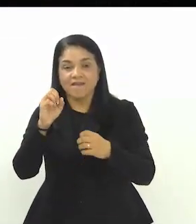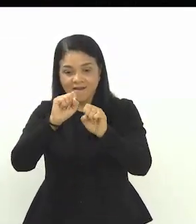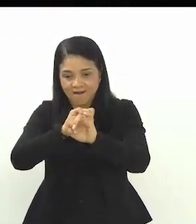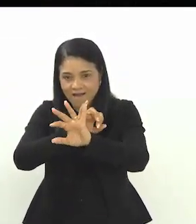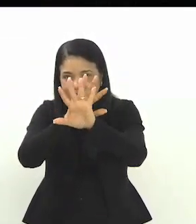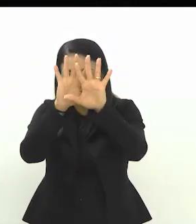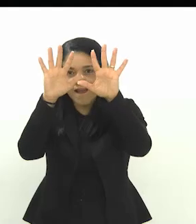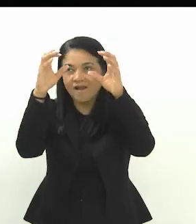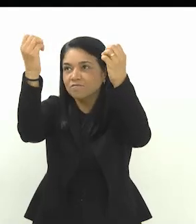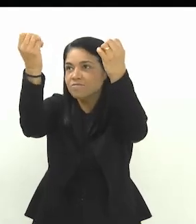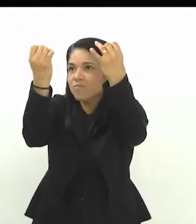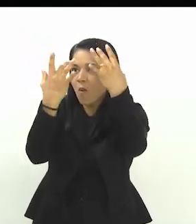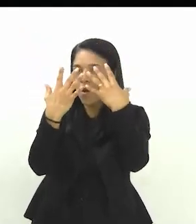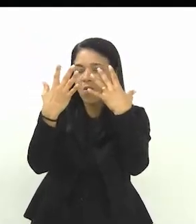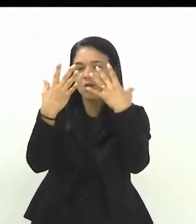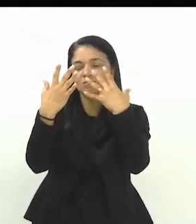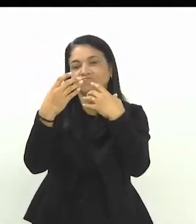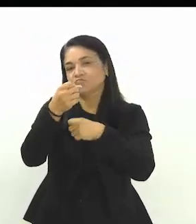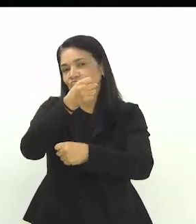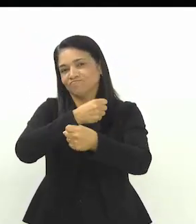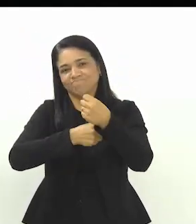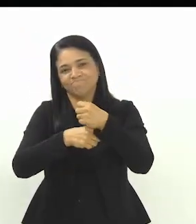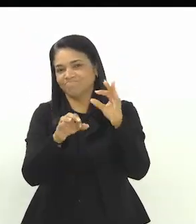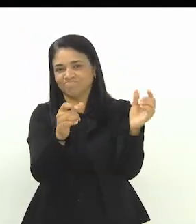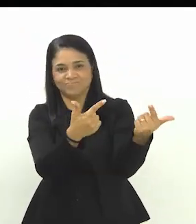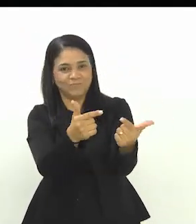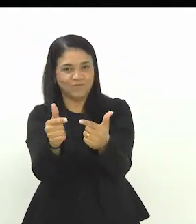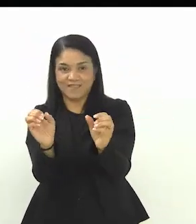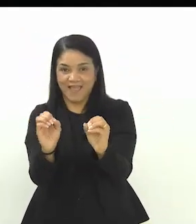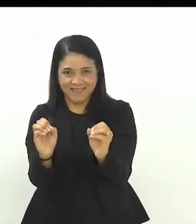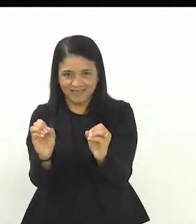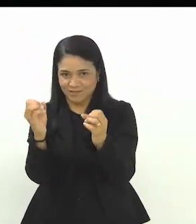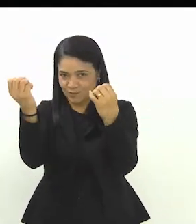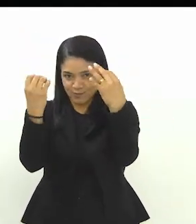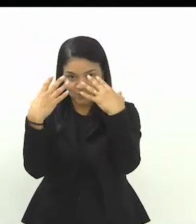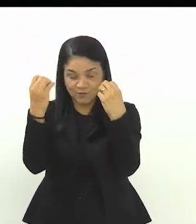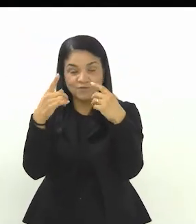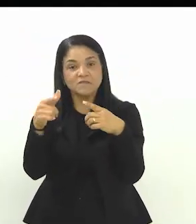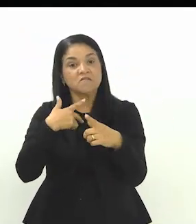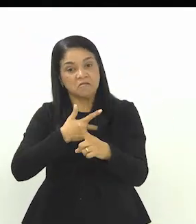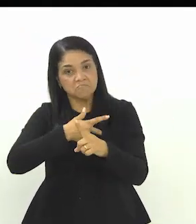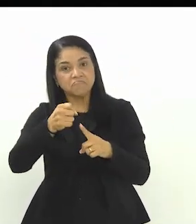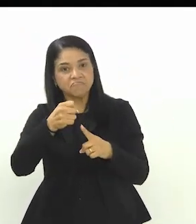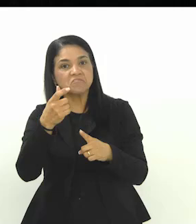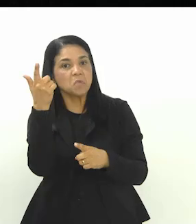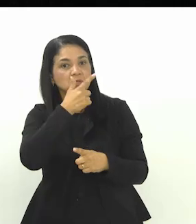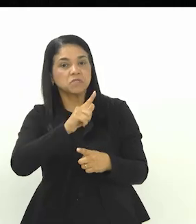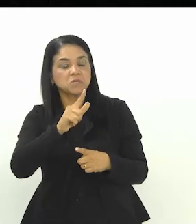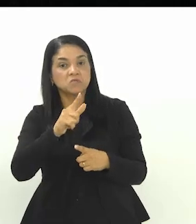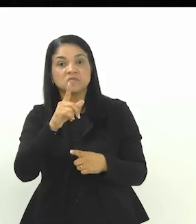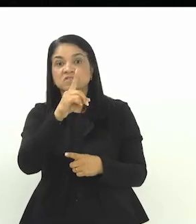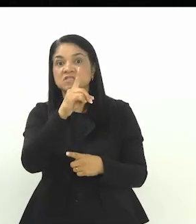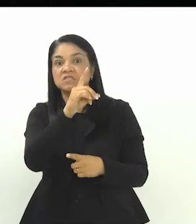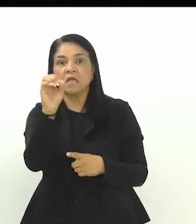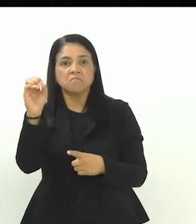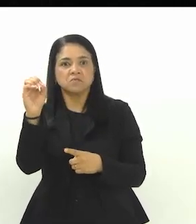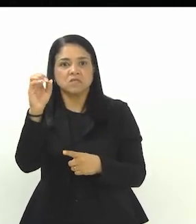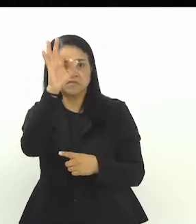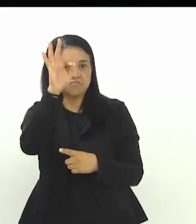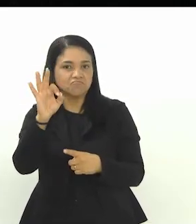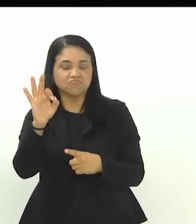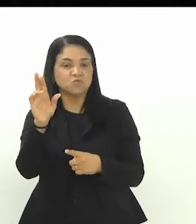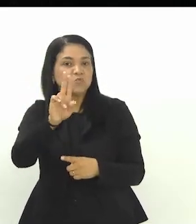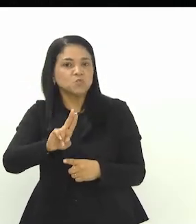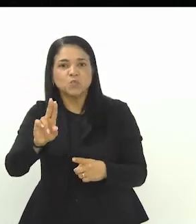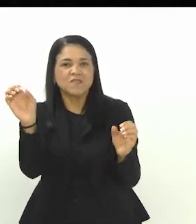que a gente botou um efeito que ainda andava. O ano anterior não, foi com nada, você está certo. Fomos campeões com 100% e não